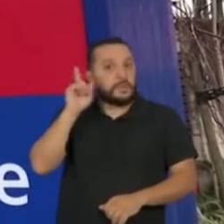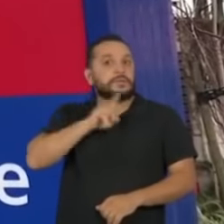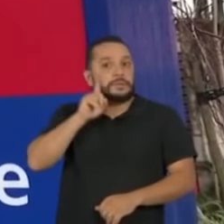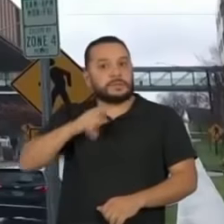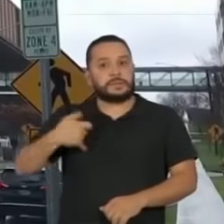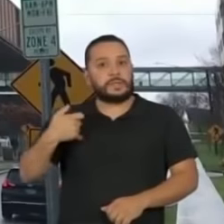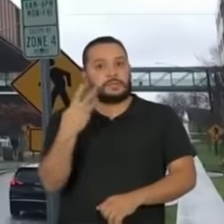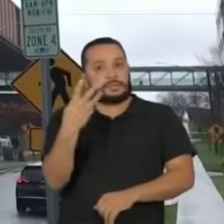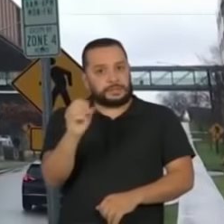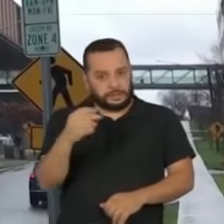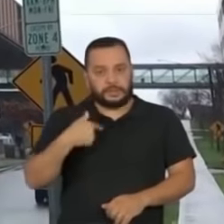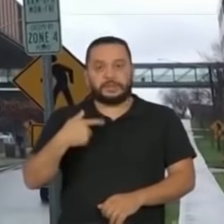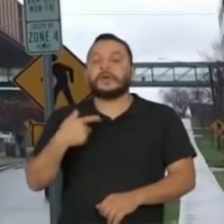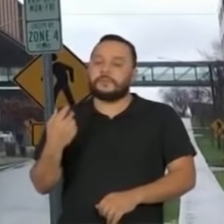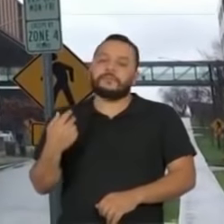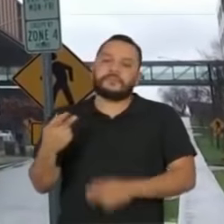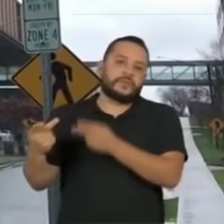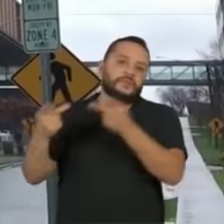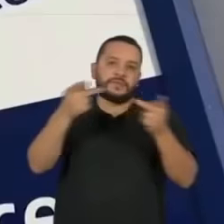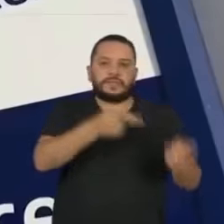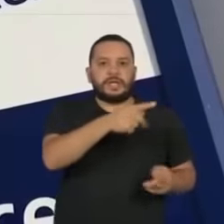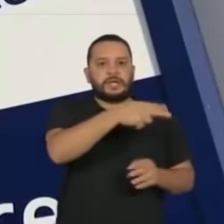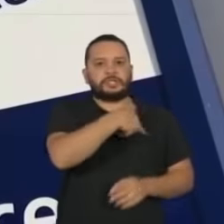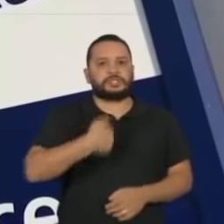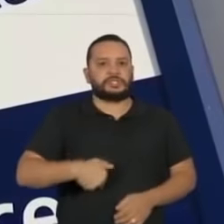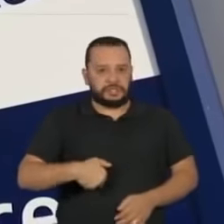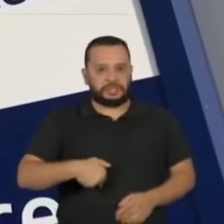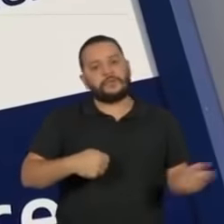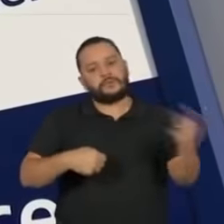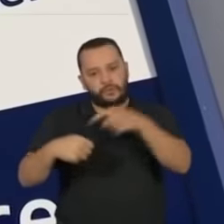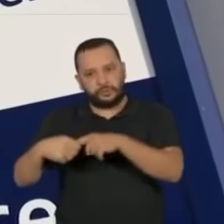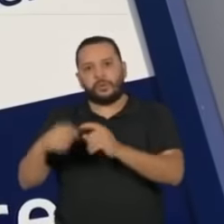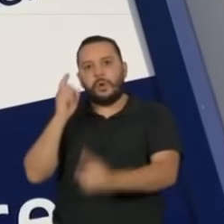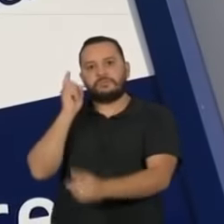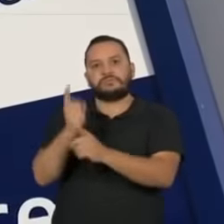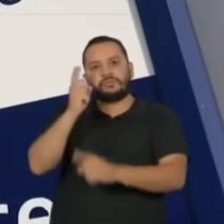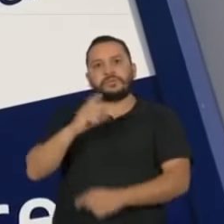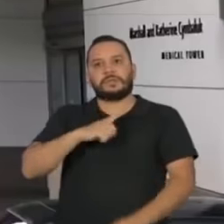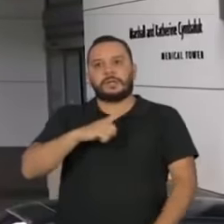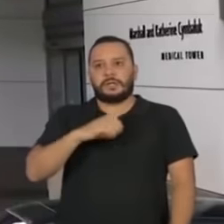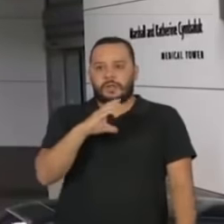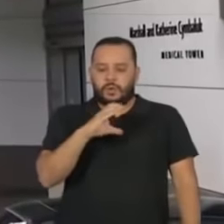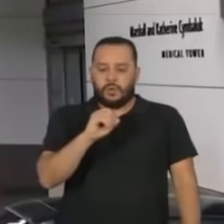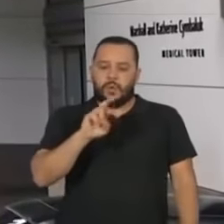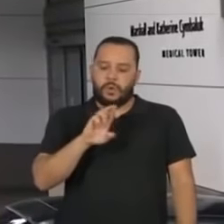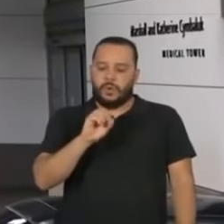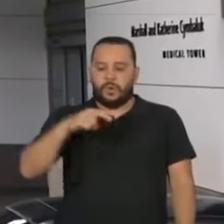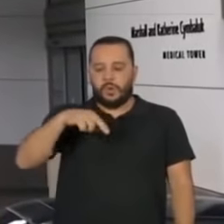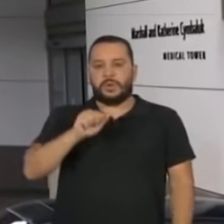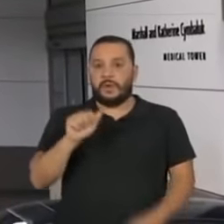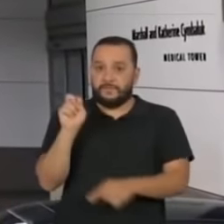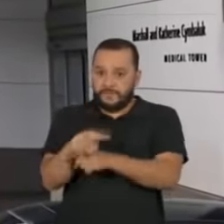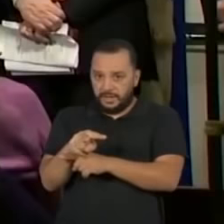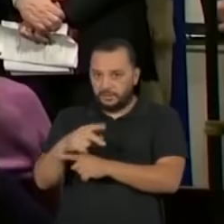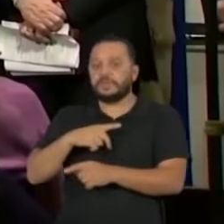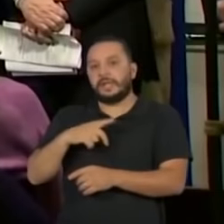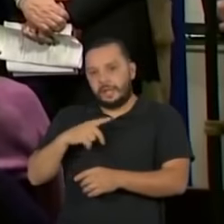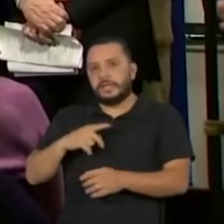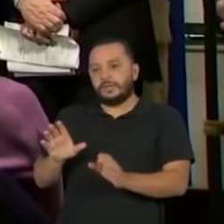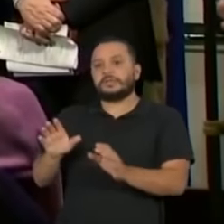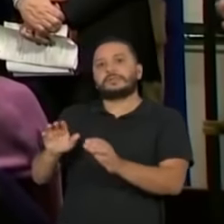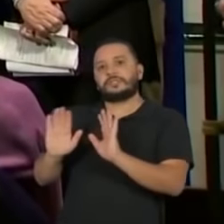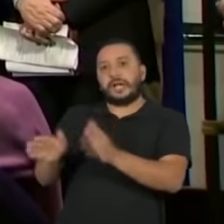30 anos que viajou recentemente para a China foi diagnosticado com o coronavírus e está em isolamento hospitalar.